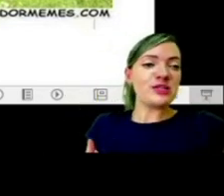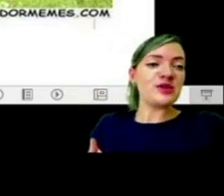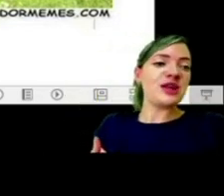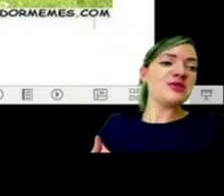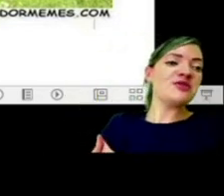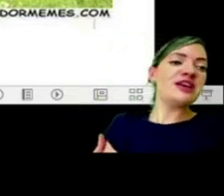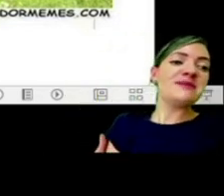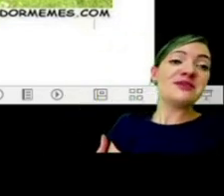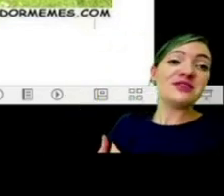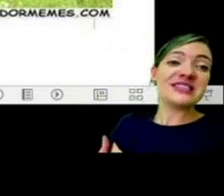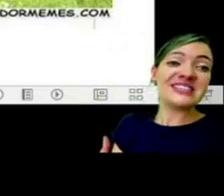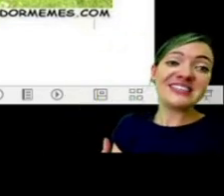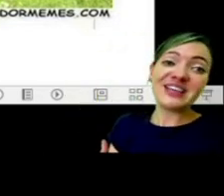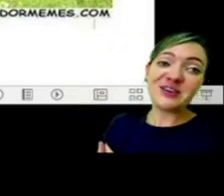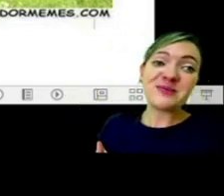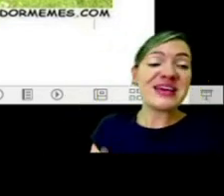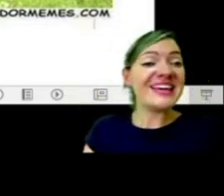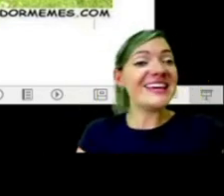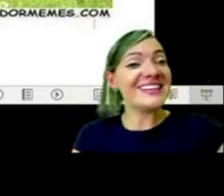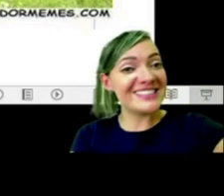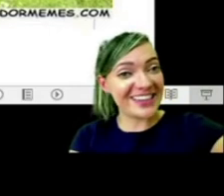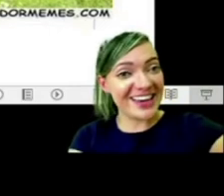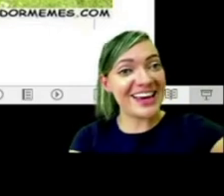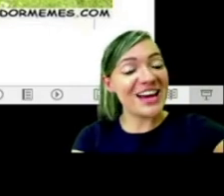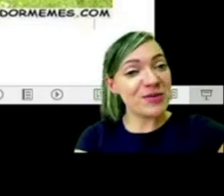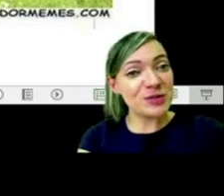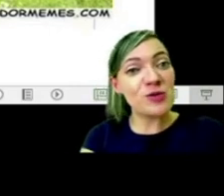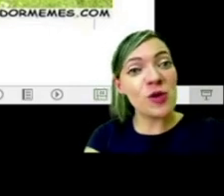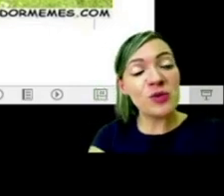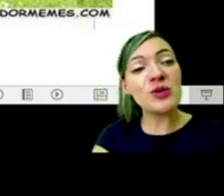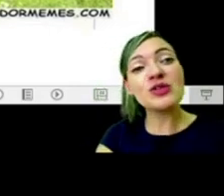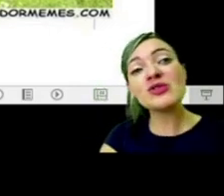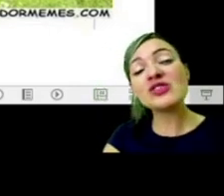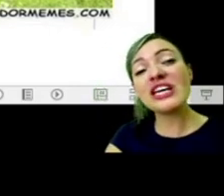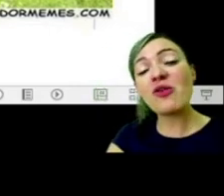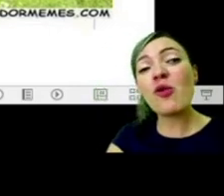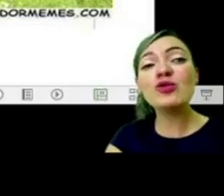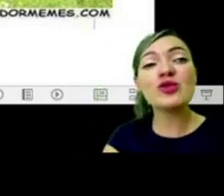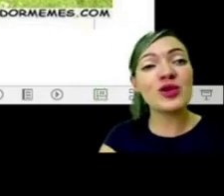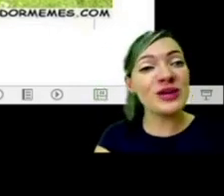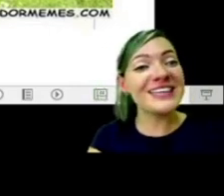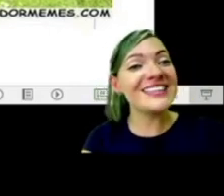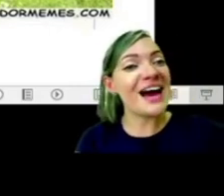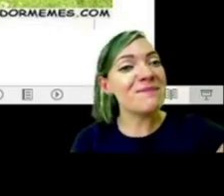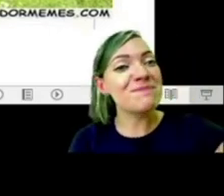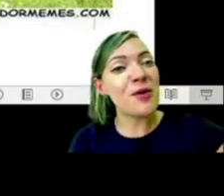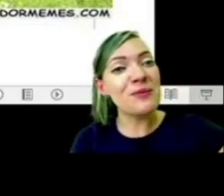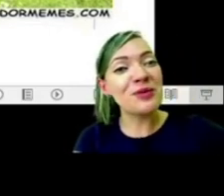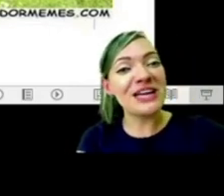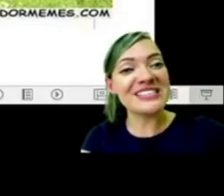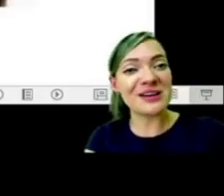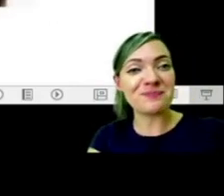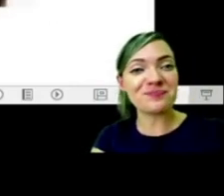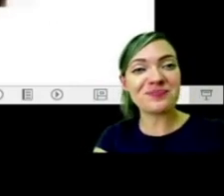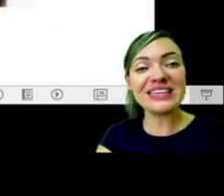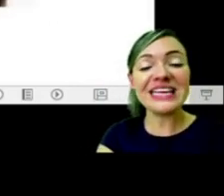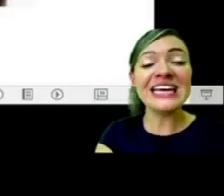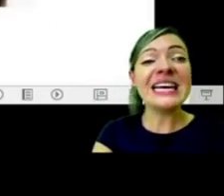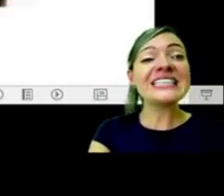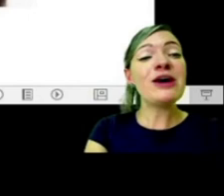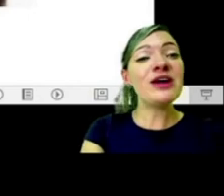controle populacional que eu falei para vocês anteriormente. É, quando um come o outro, isso gera controle da